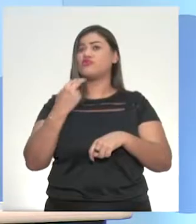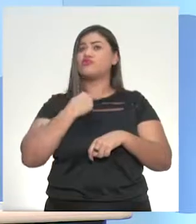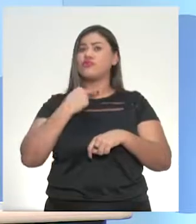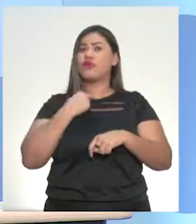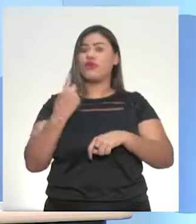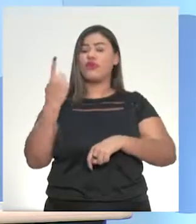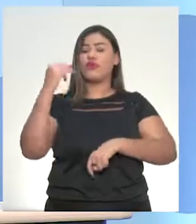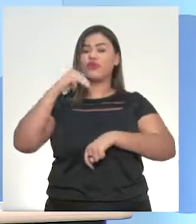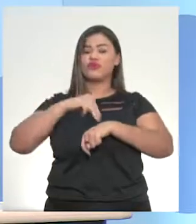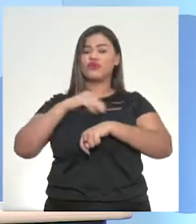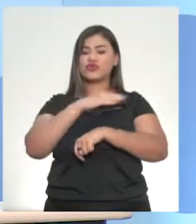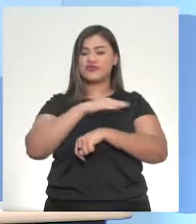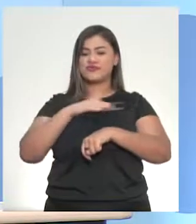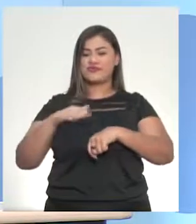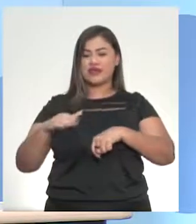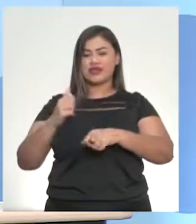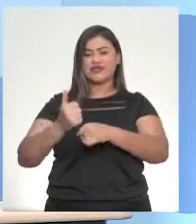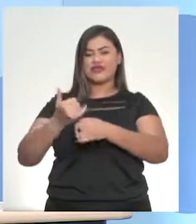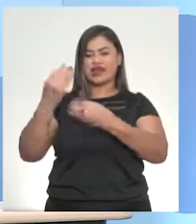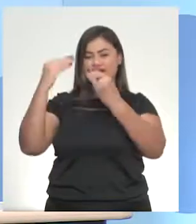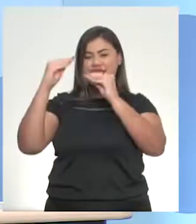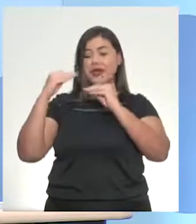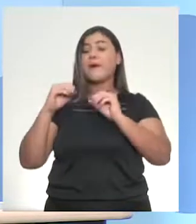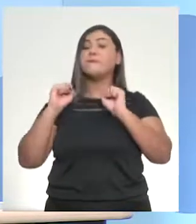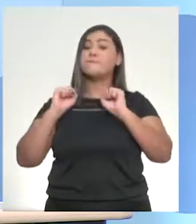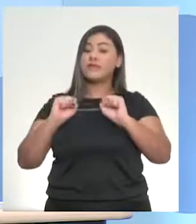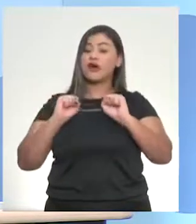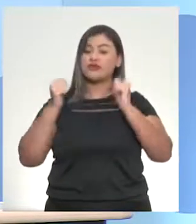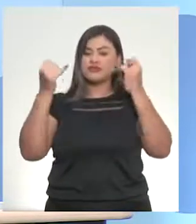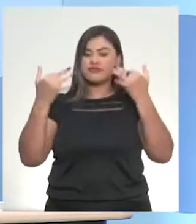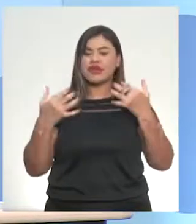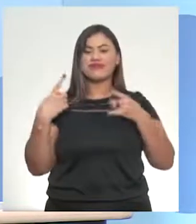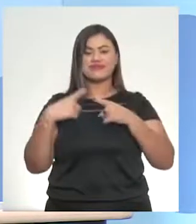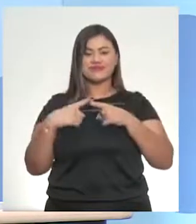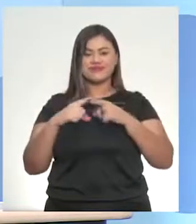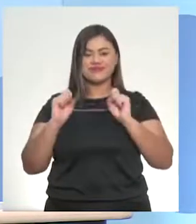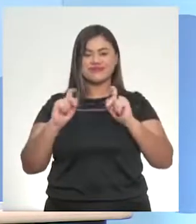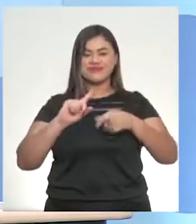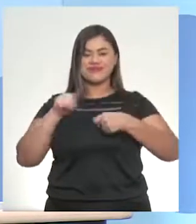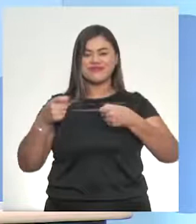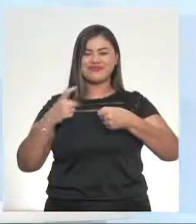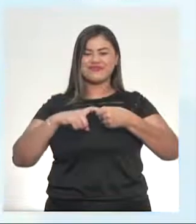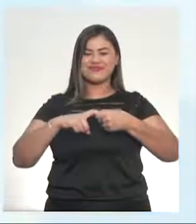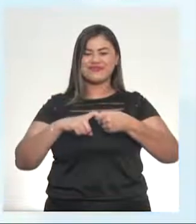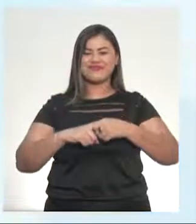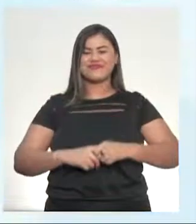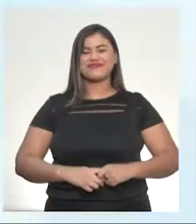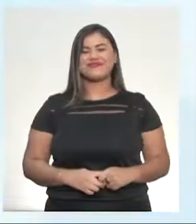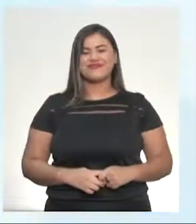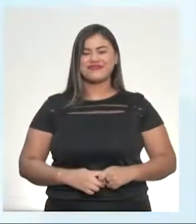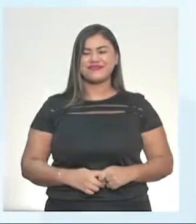para colocar qual é a alternativa no chat. Tenta justificar para a gente qual é essa alternativa, tá bom? Já voltamos.